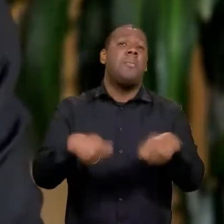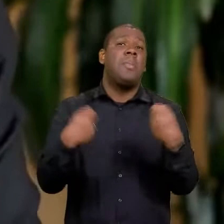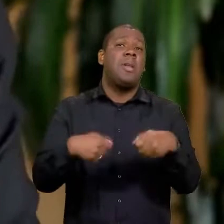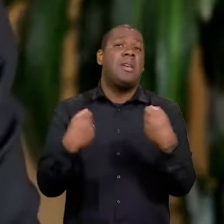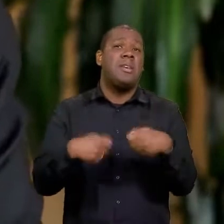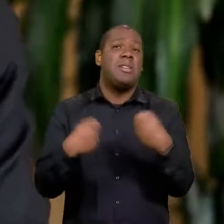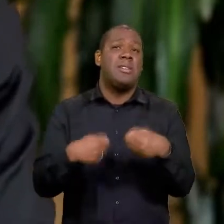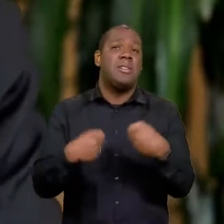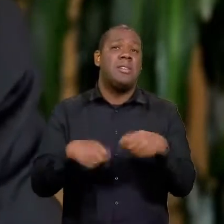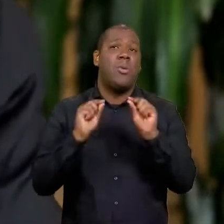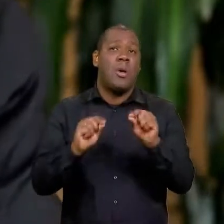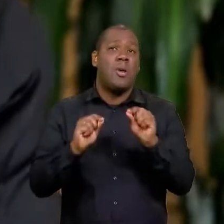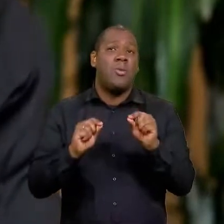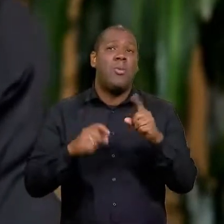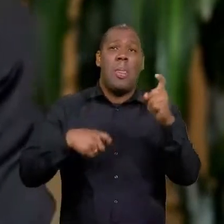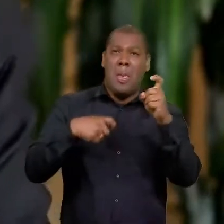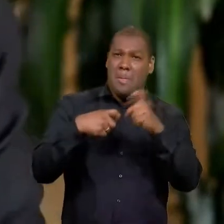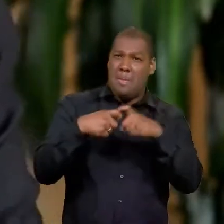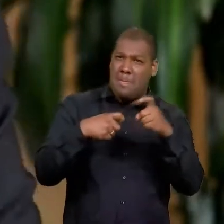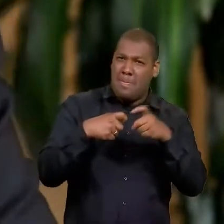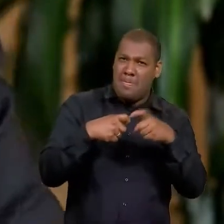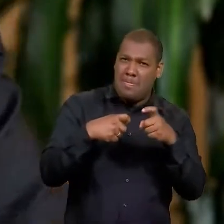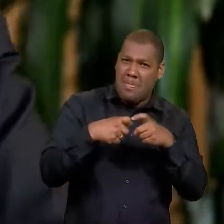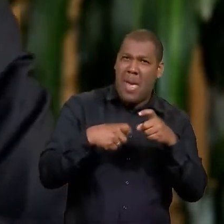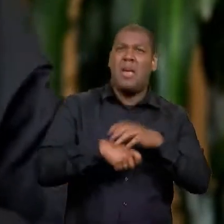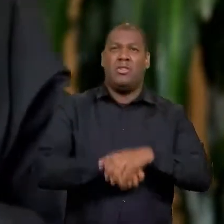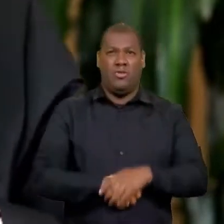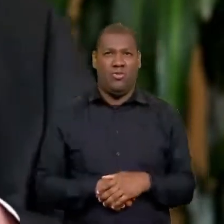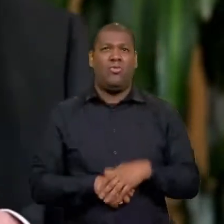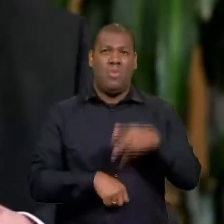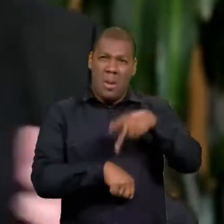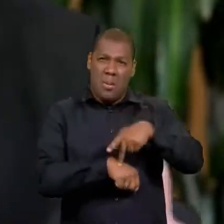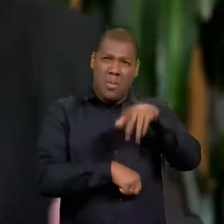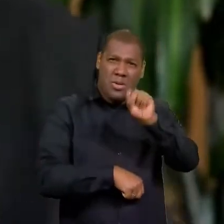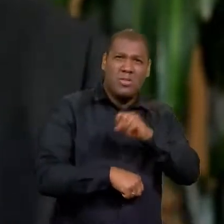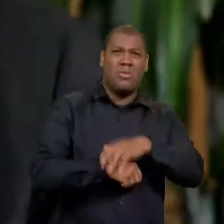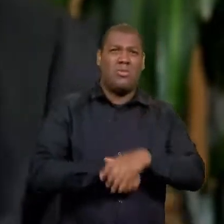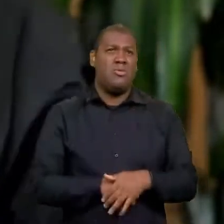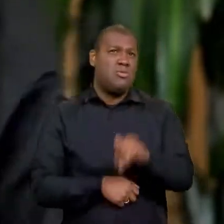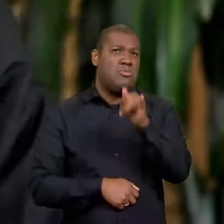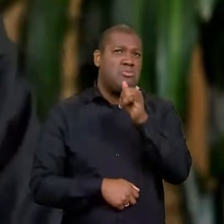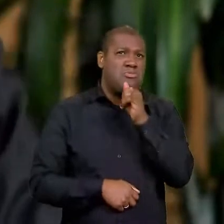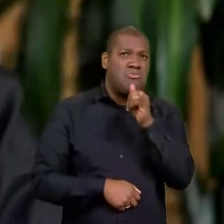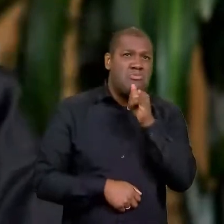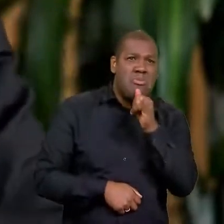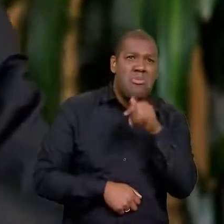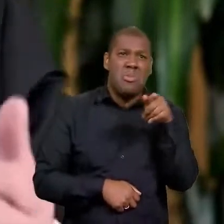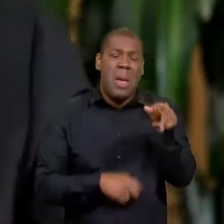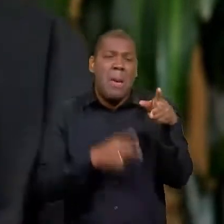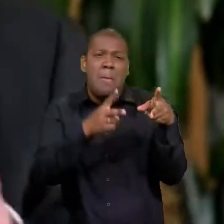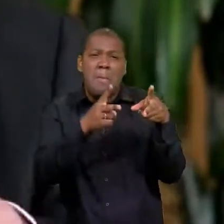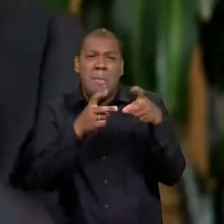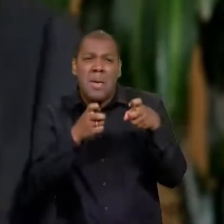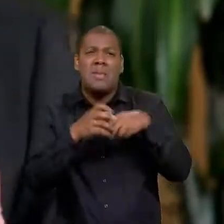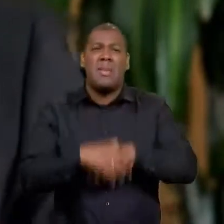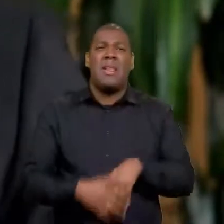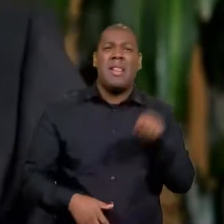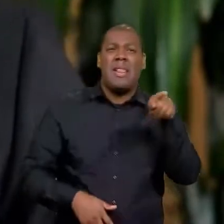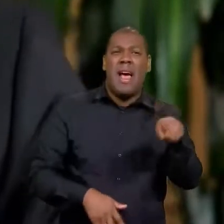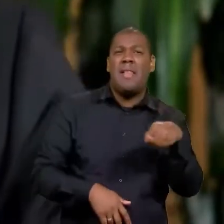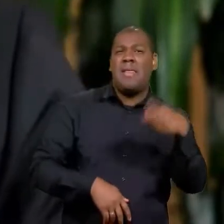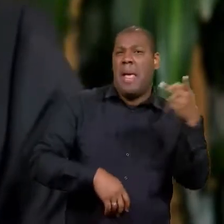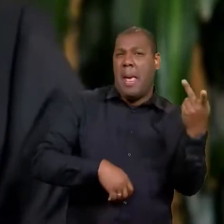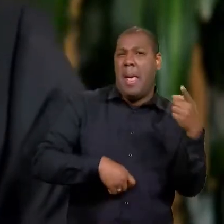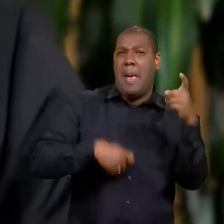vai ao médico, que ele detecta que você tem uma especialidade, um ortopedista, um oftalmologista, um dermatologista, qualquer